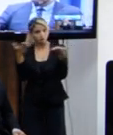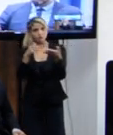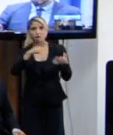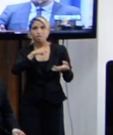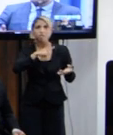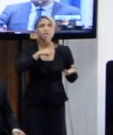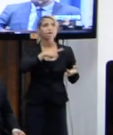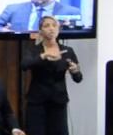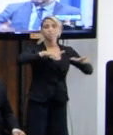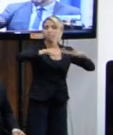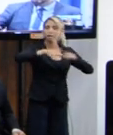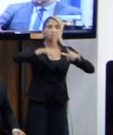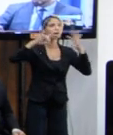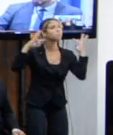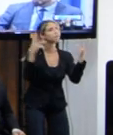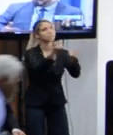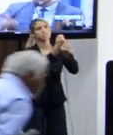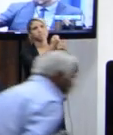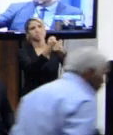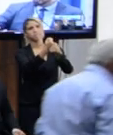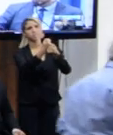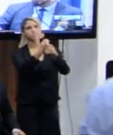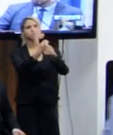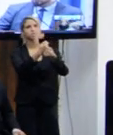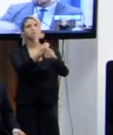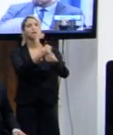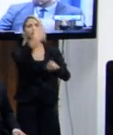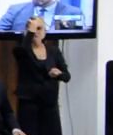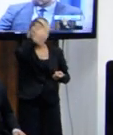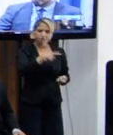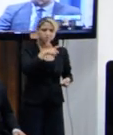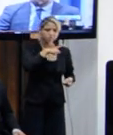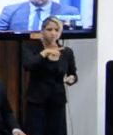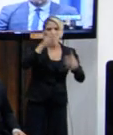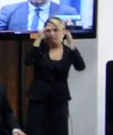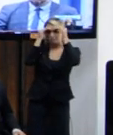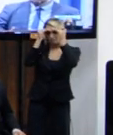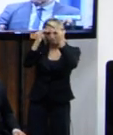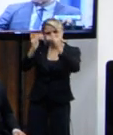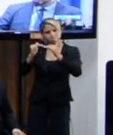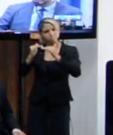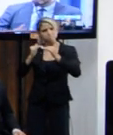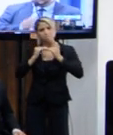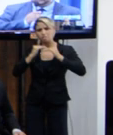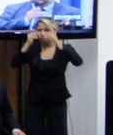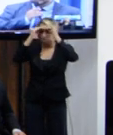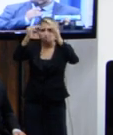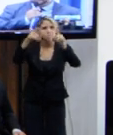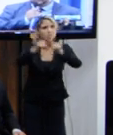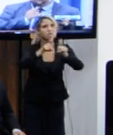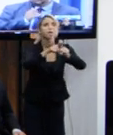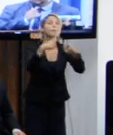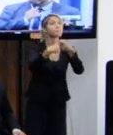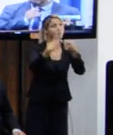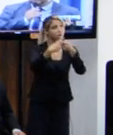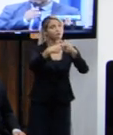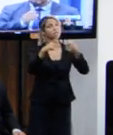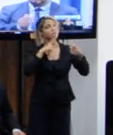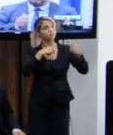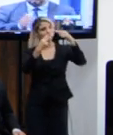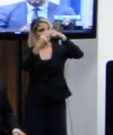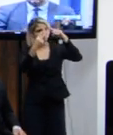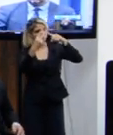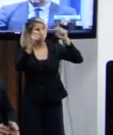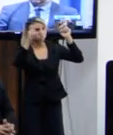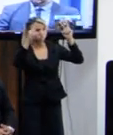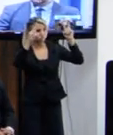os momentos em que pude falar, em que pude me manifestar em relação a isso. Por dois motivos. O vereador Geraldo, quando foi presidente